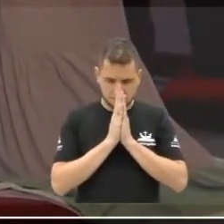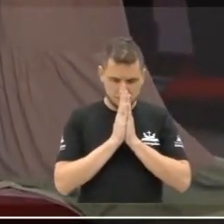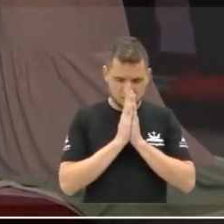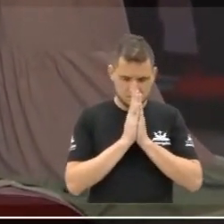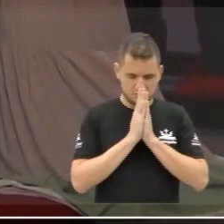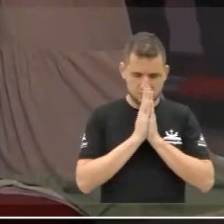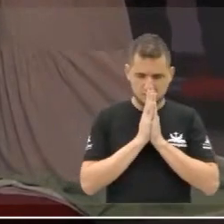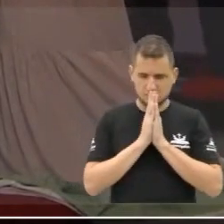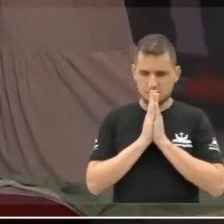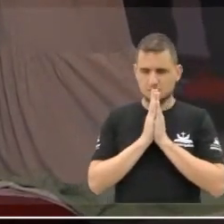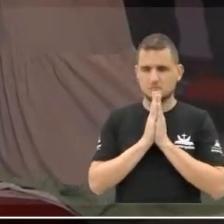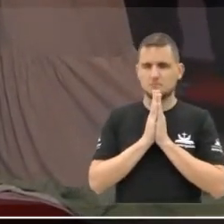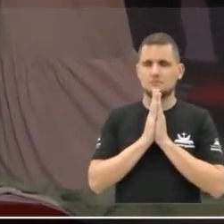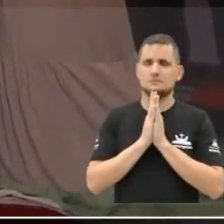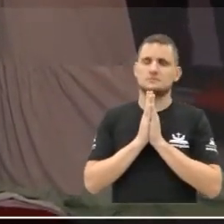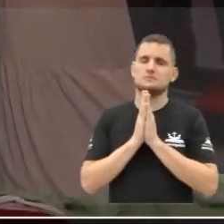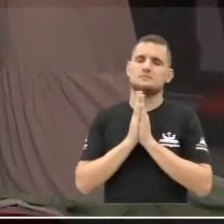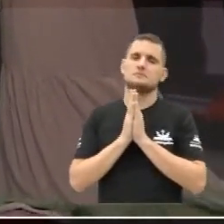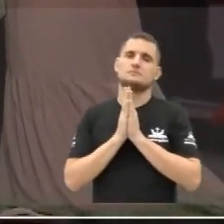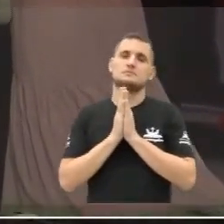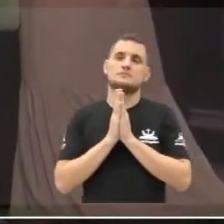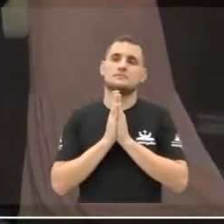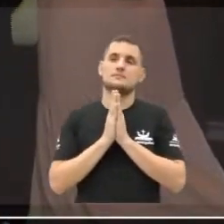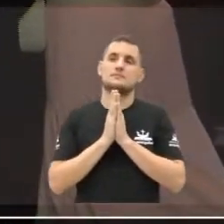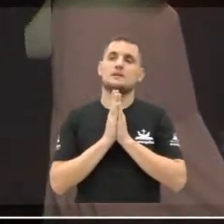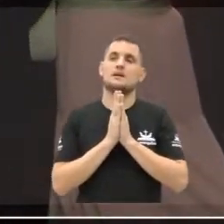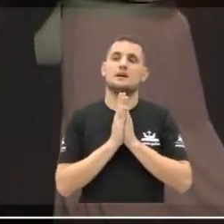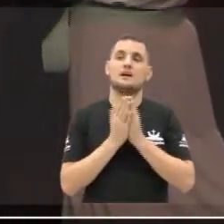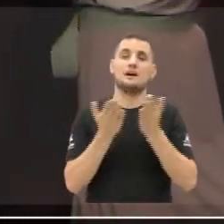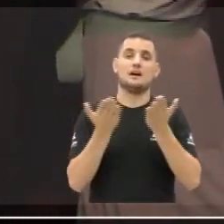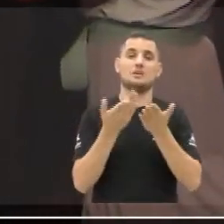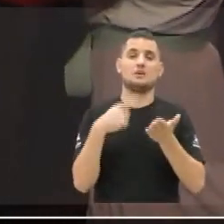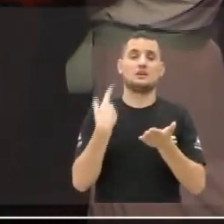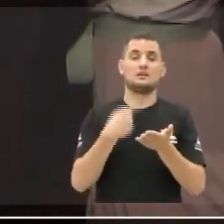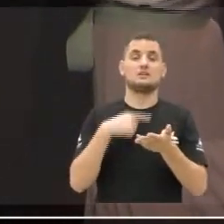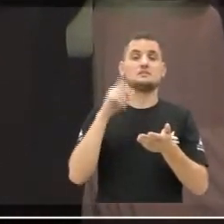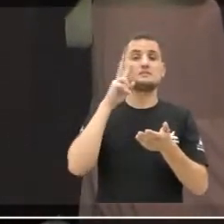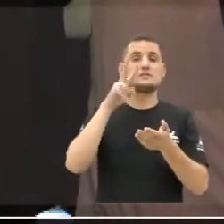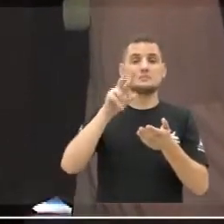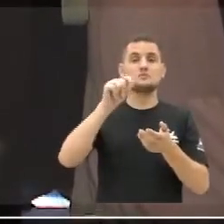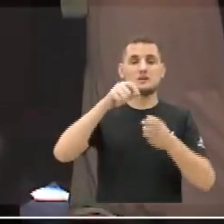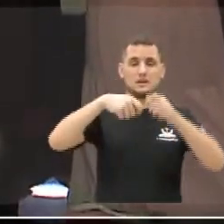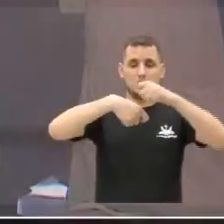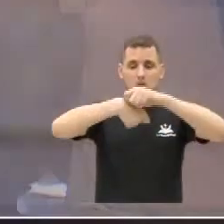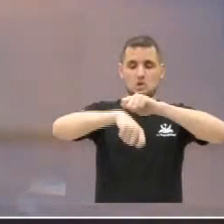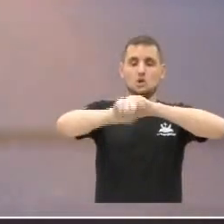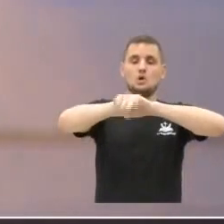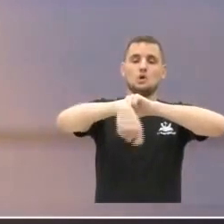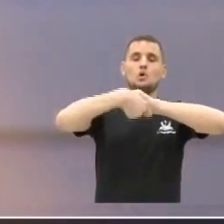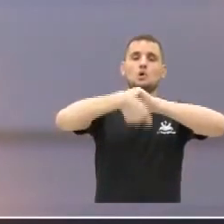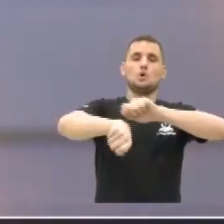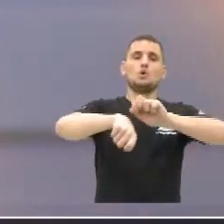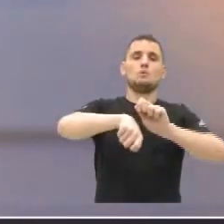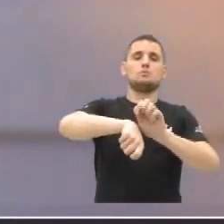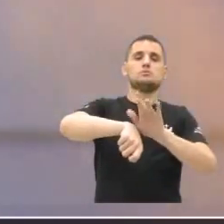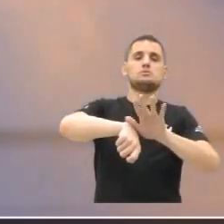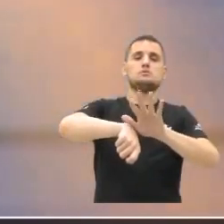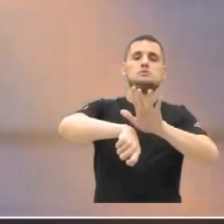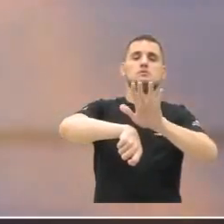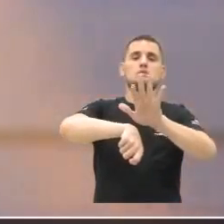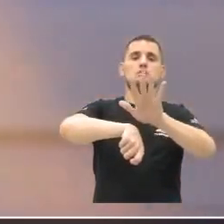Olha agora o incenso que sobe aos céus, o teu pedido, a tua